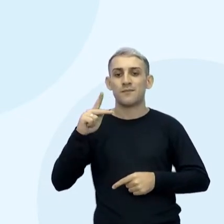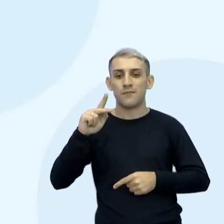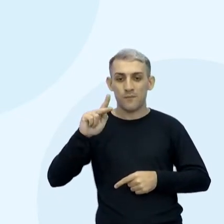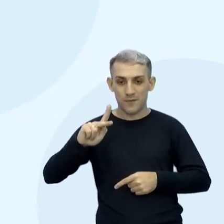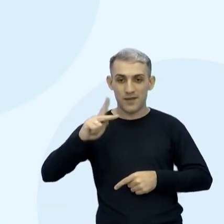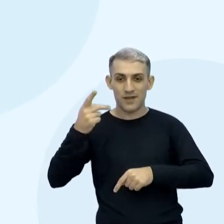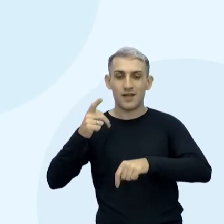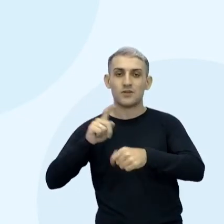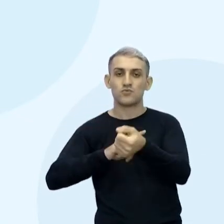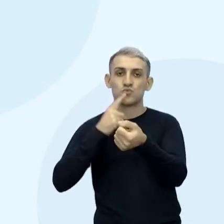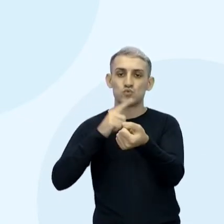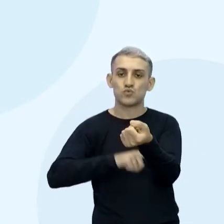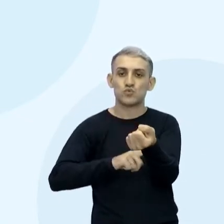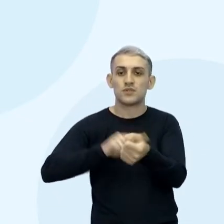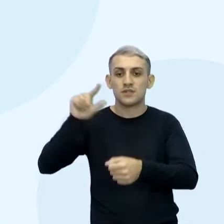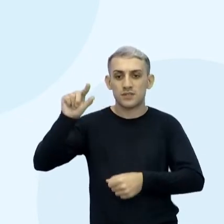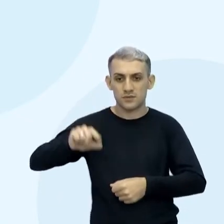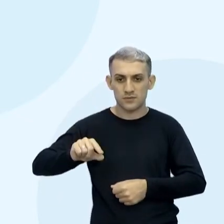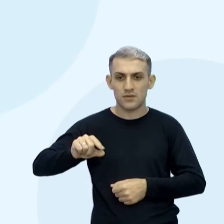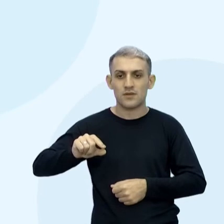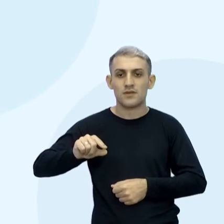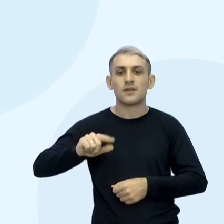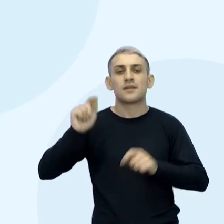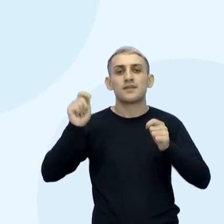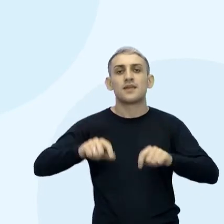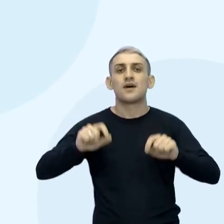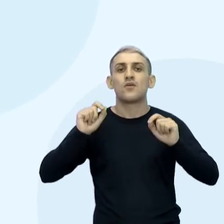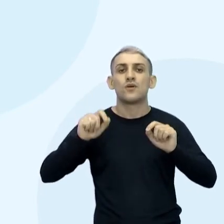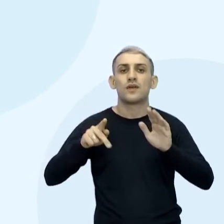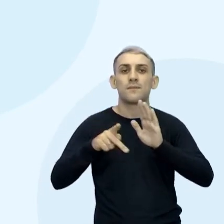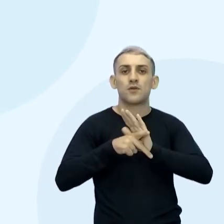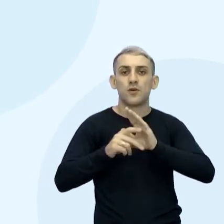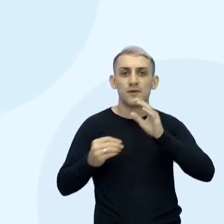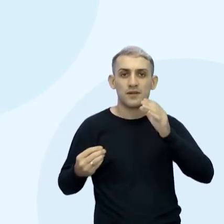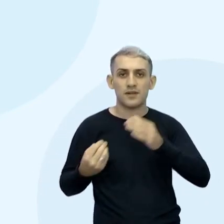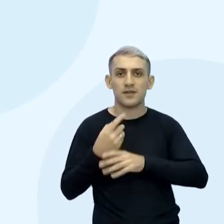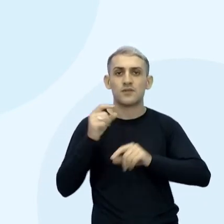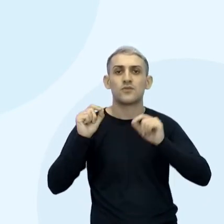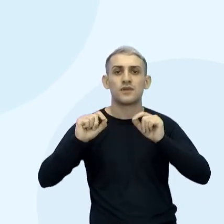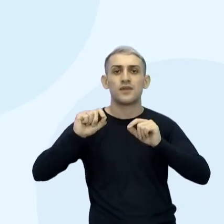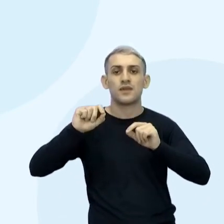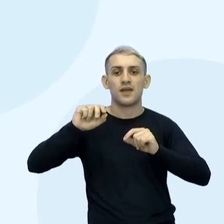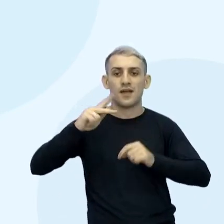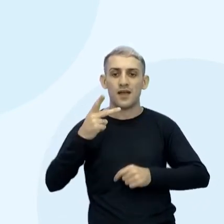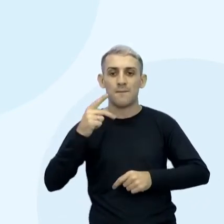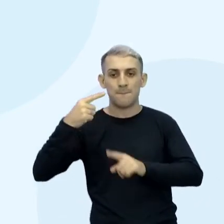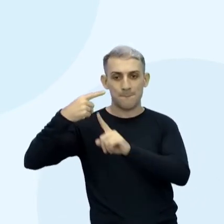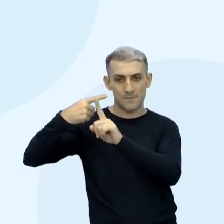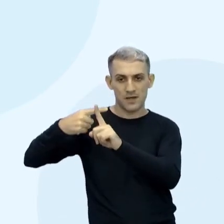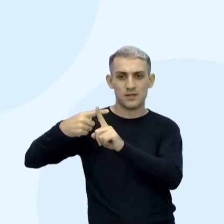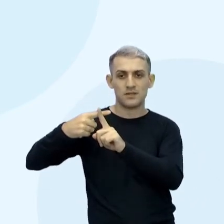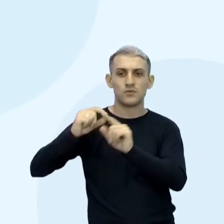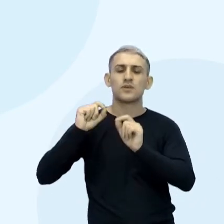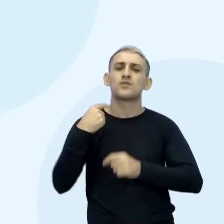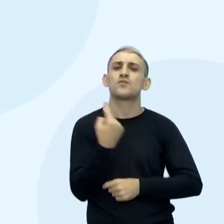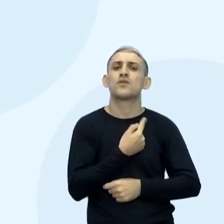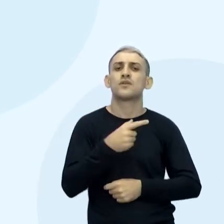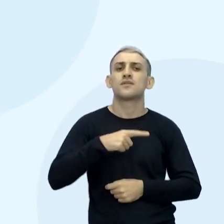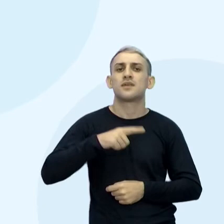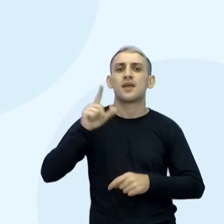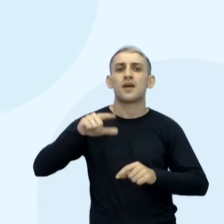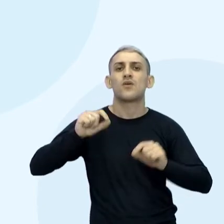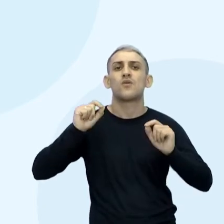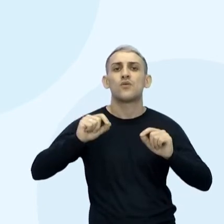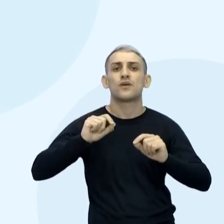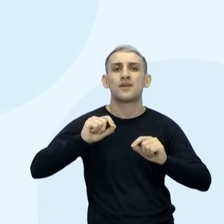sangue. Se diminui o pH do sangue, vai estar formando mais H+. Então, o que a gente tem é que vai ter